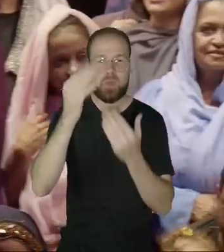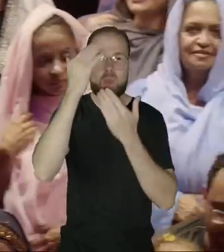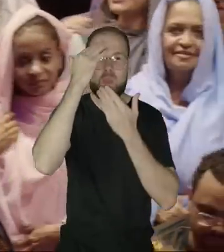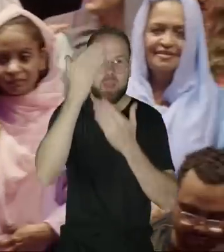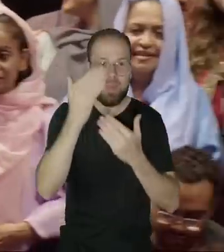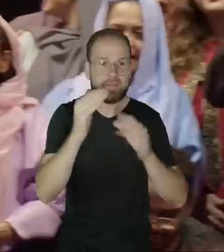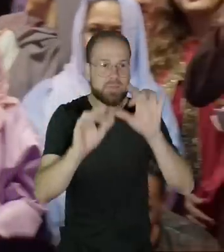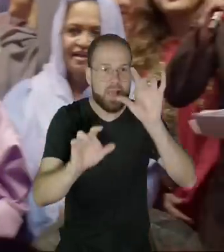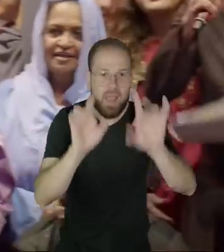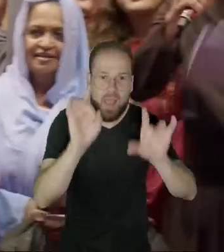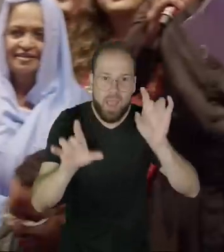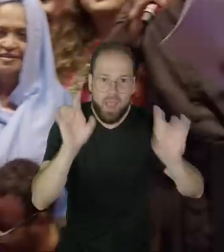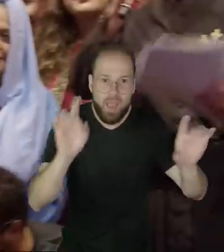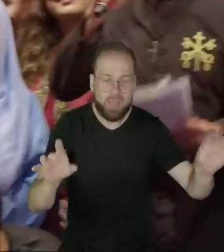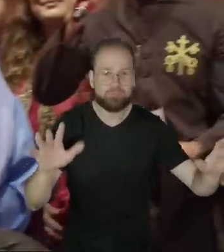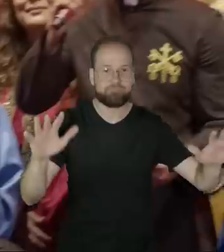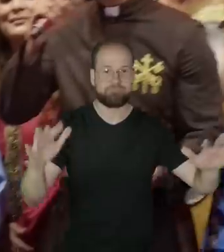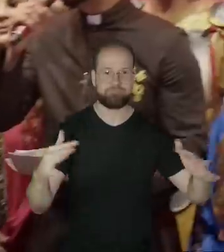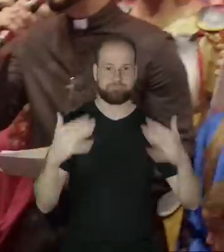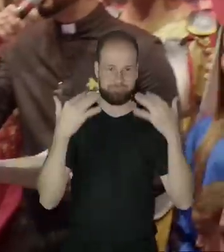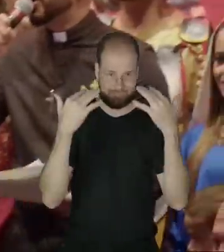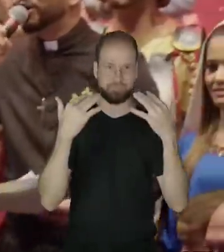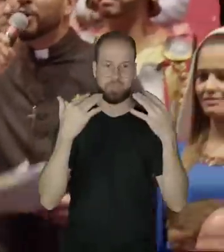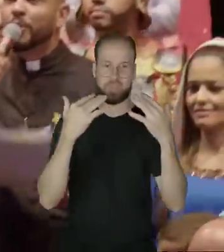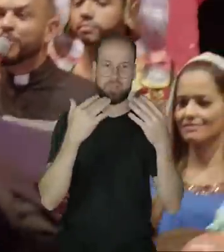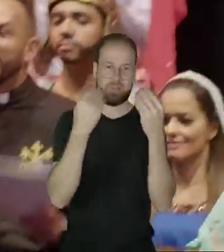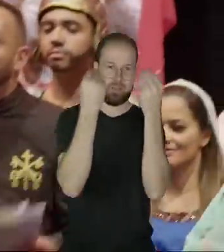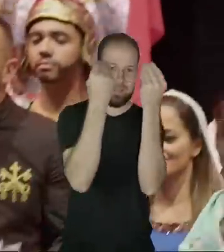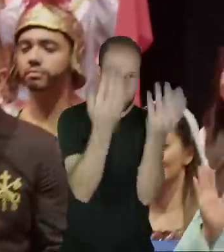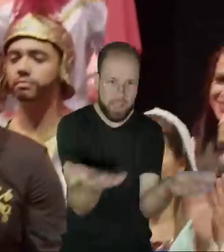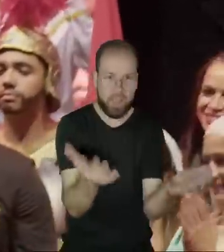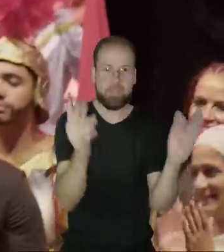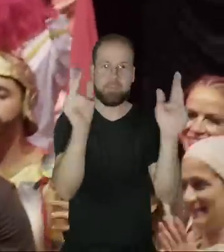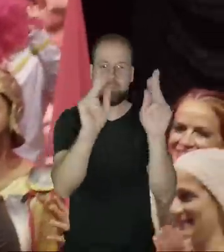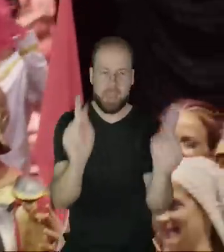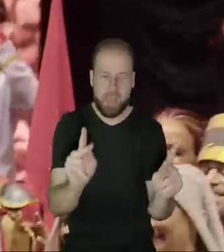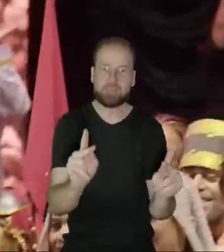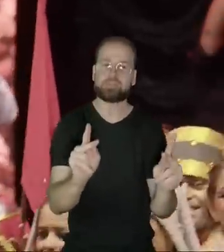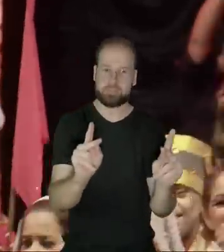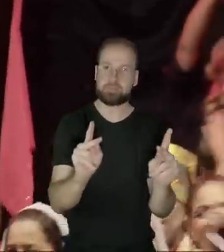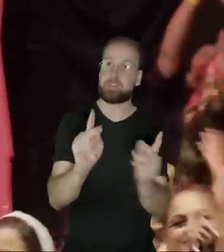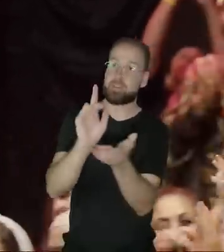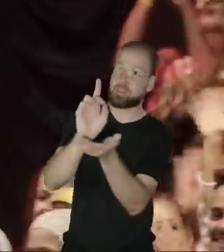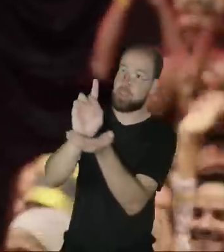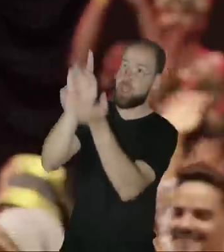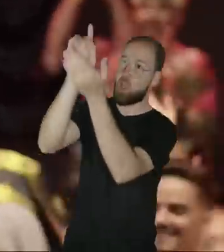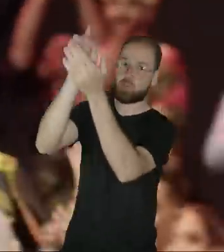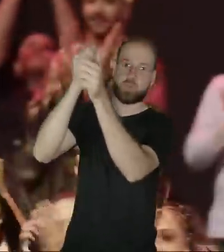presença de vocês, ide em paz, e que o Senhor os acompanhe.